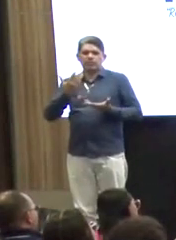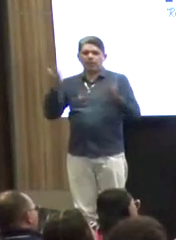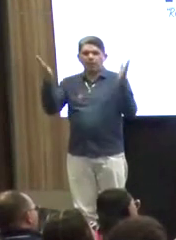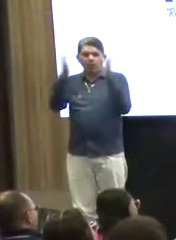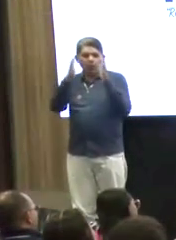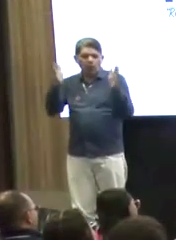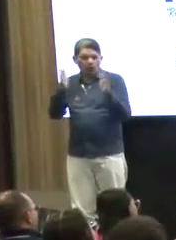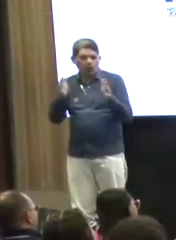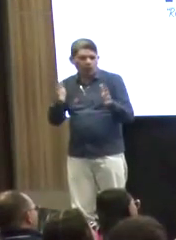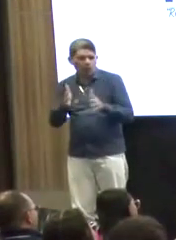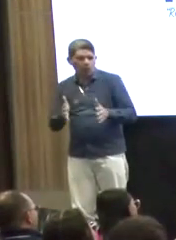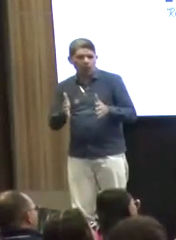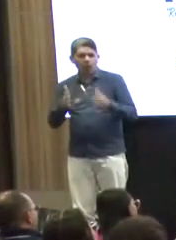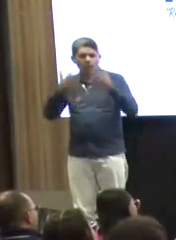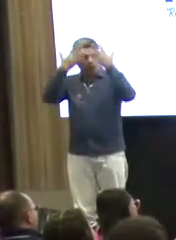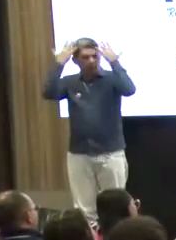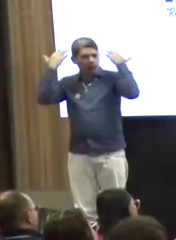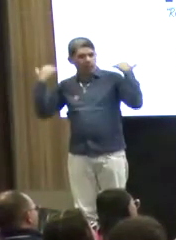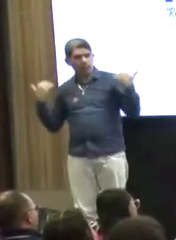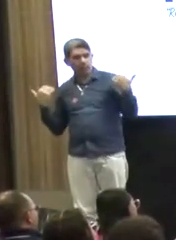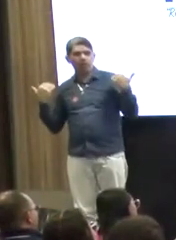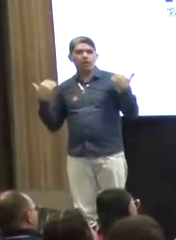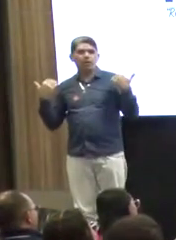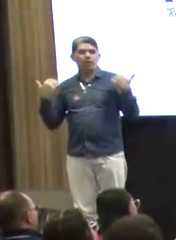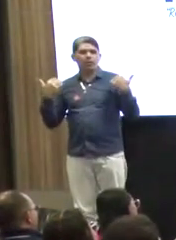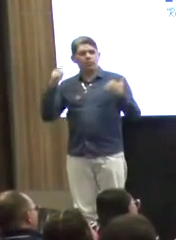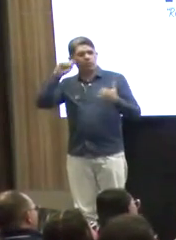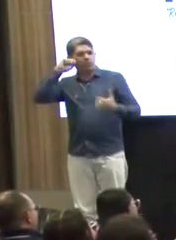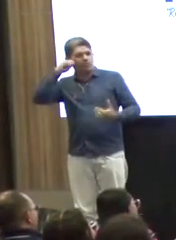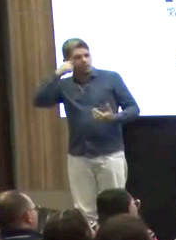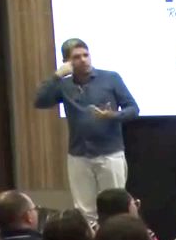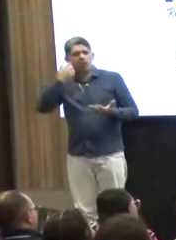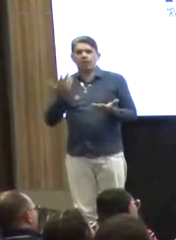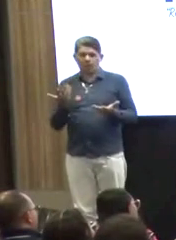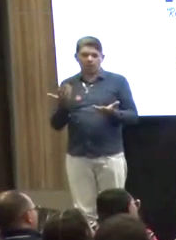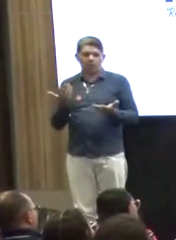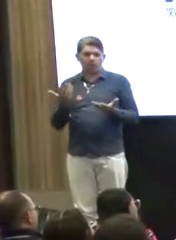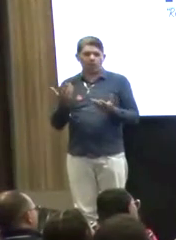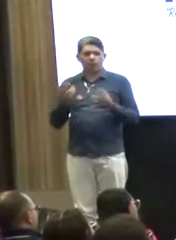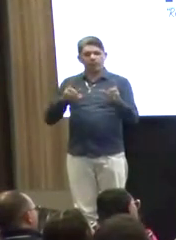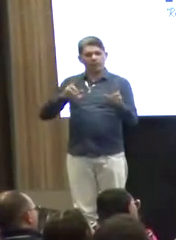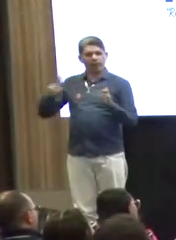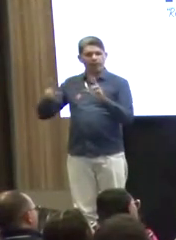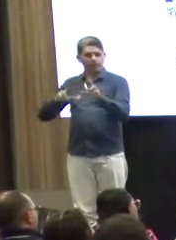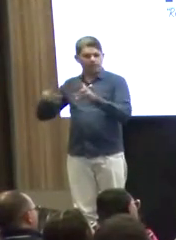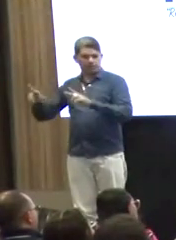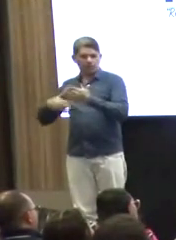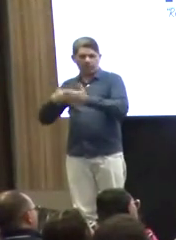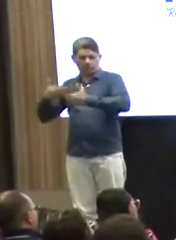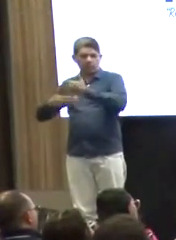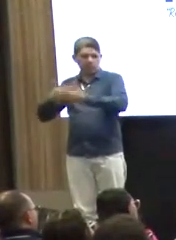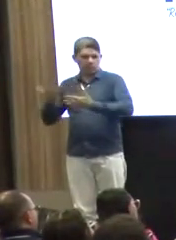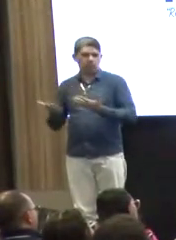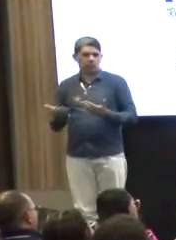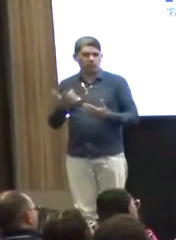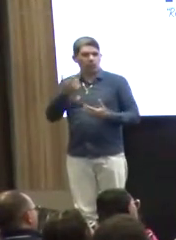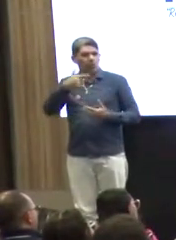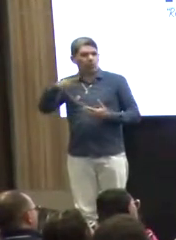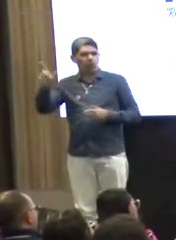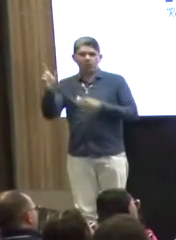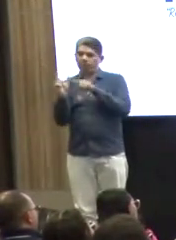deles, como o cabelo, né, das pessoas negras, processos de diferenciação. Dizendo em outra palavra,